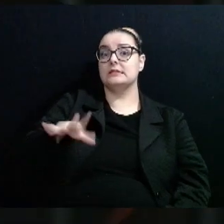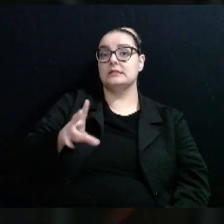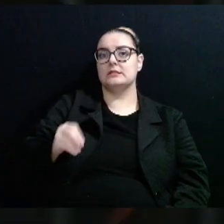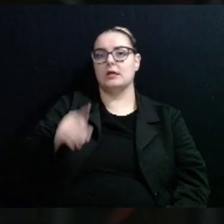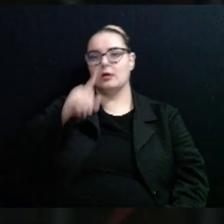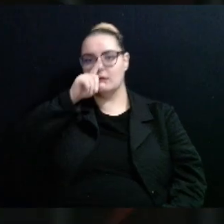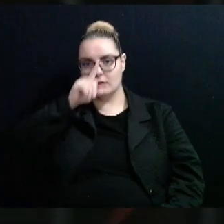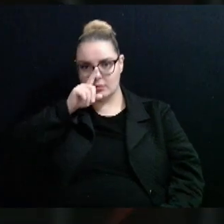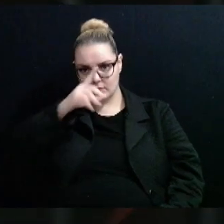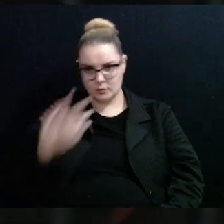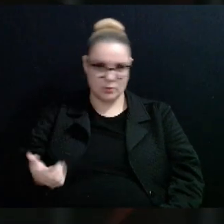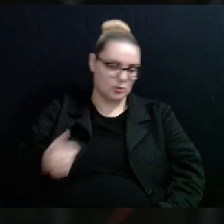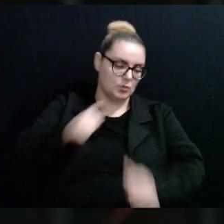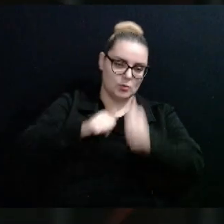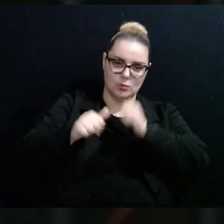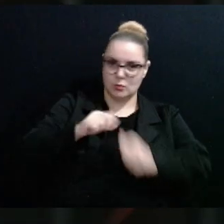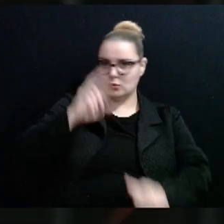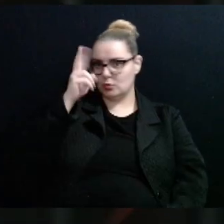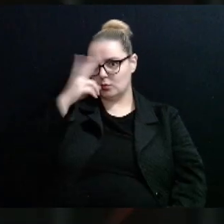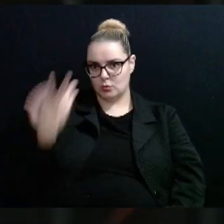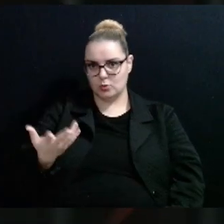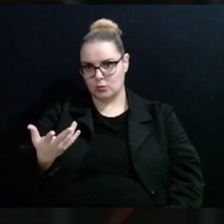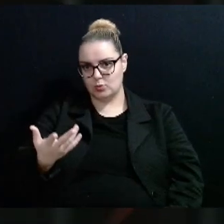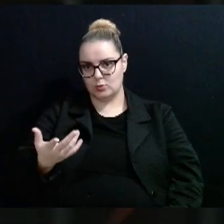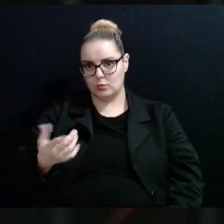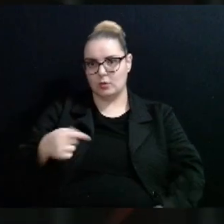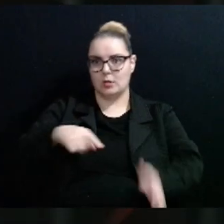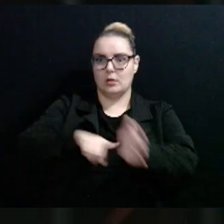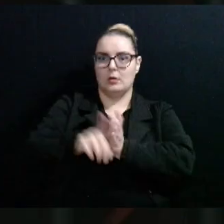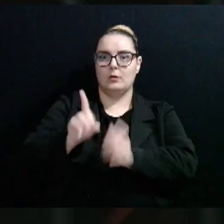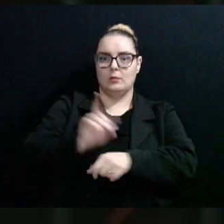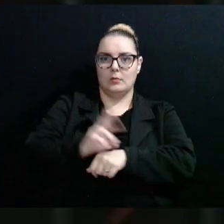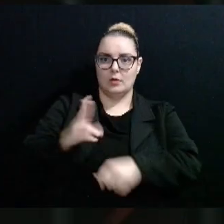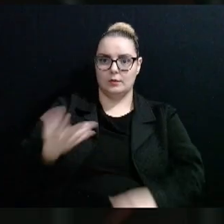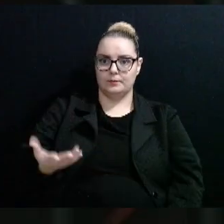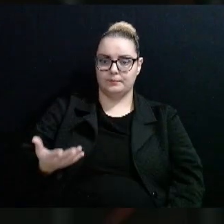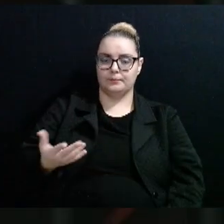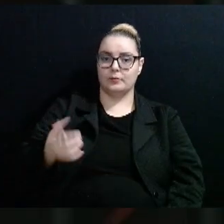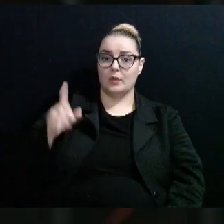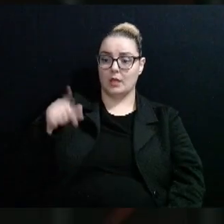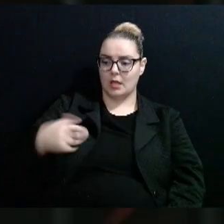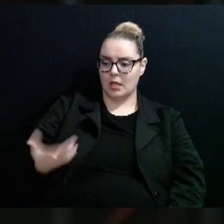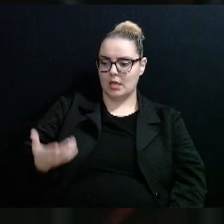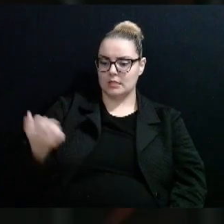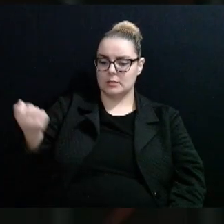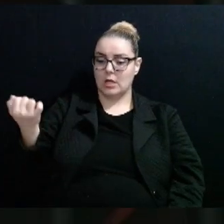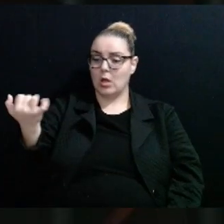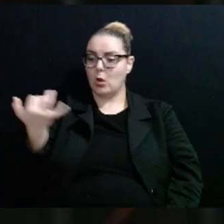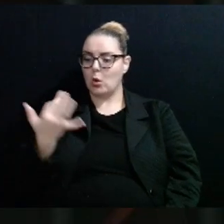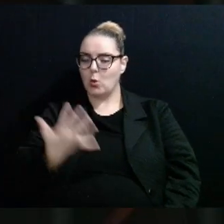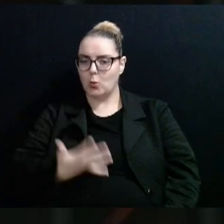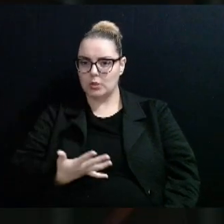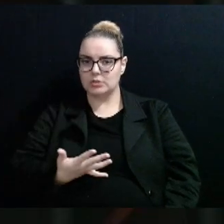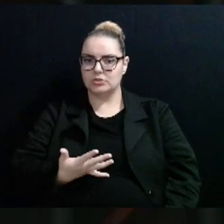consumo frequente. Pergunto para a doutora, essa questão, muitas quantidades, assim,